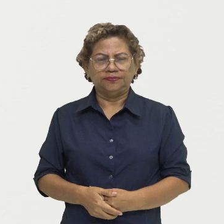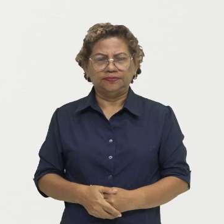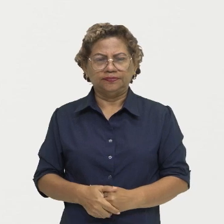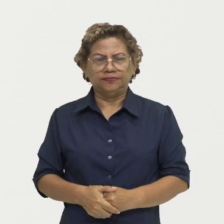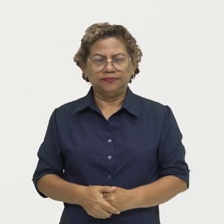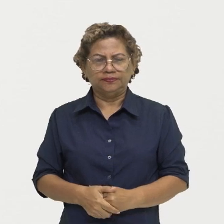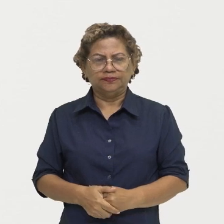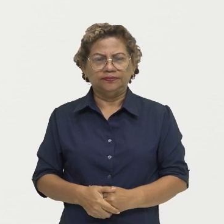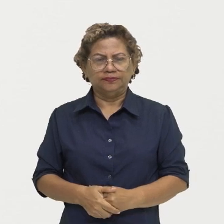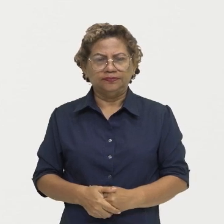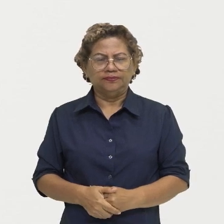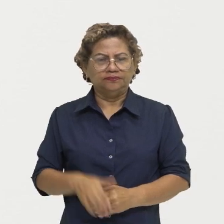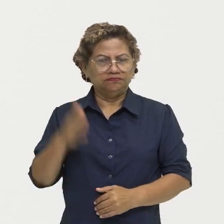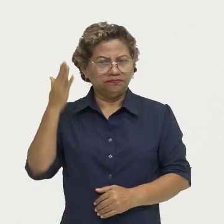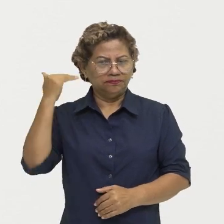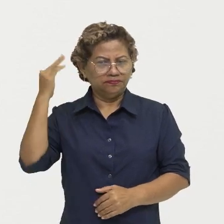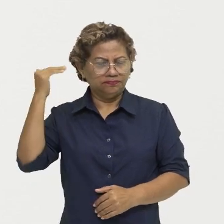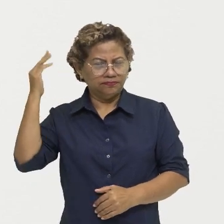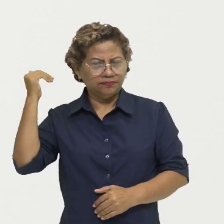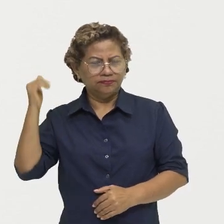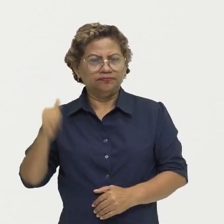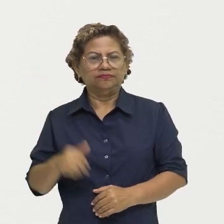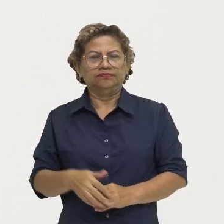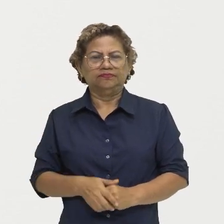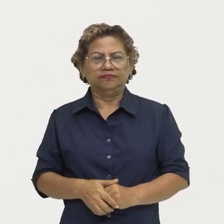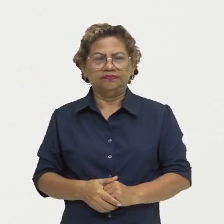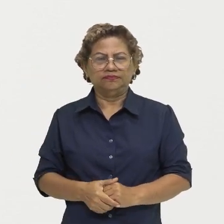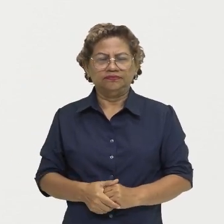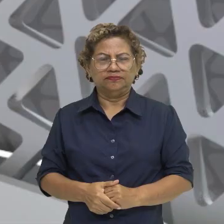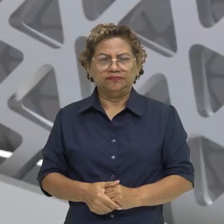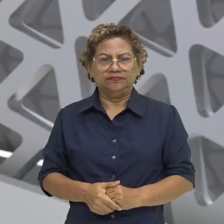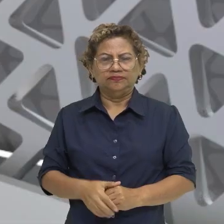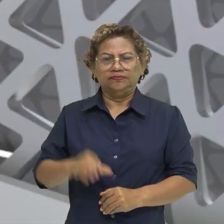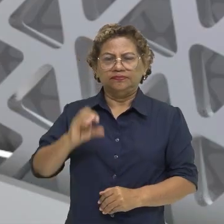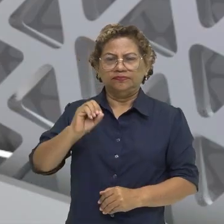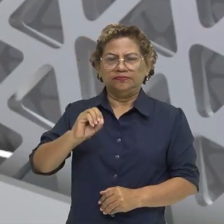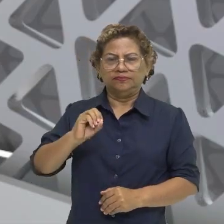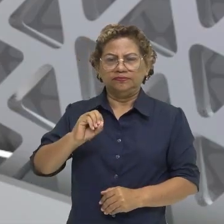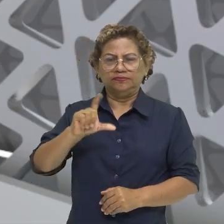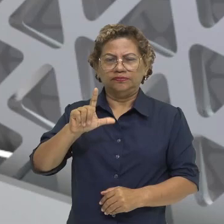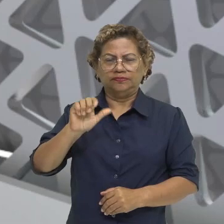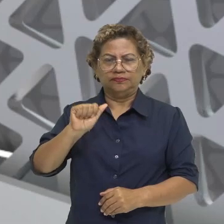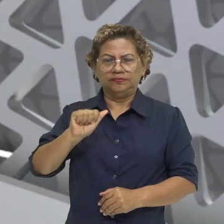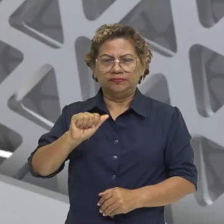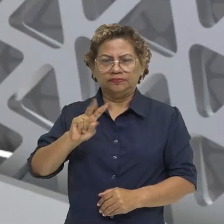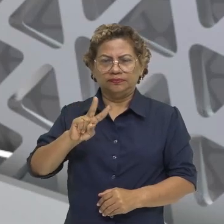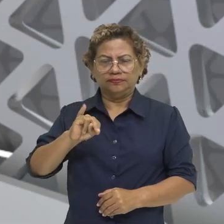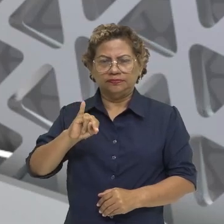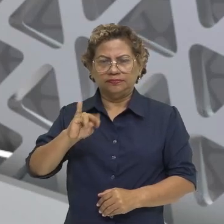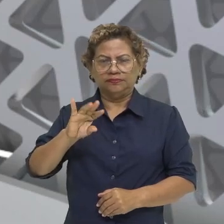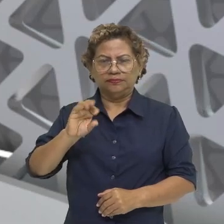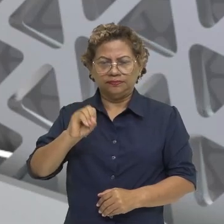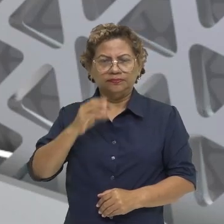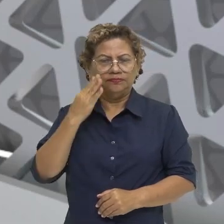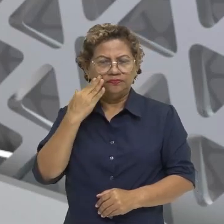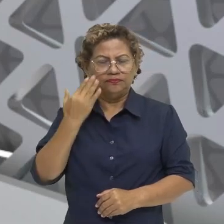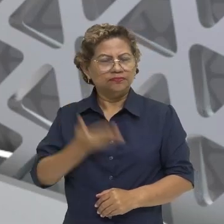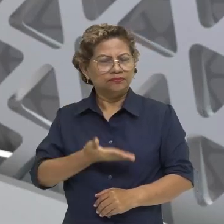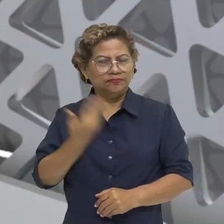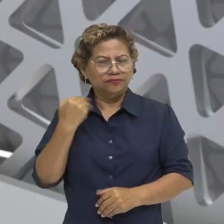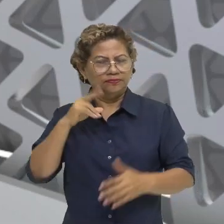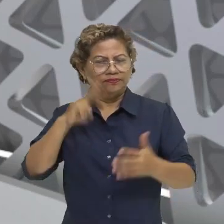desse grande escritor do parnasianismo brasileiro, o Olavo Bilac. Vamos conhecer agora? Vamos